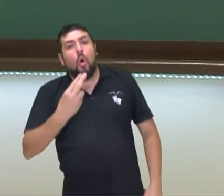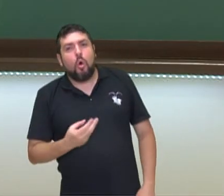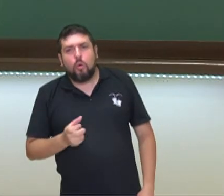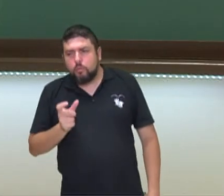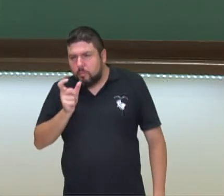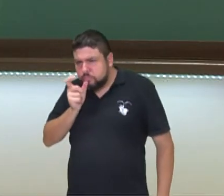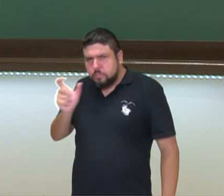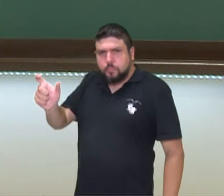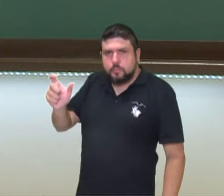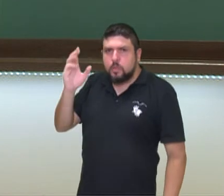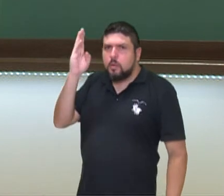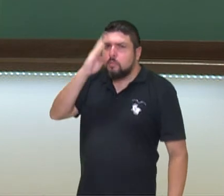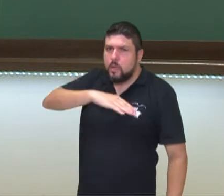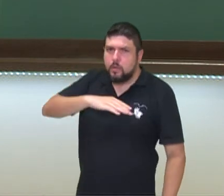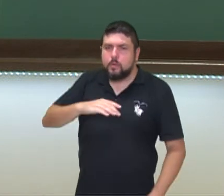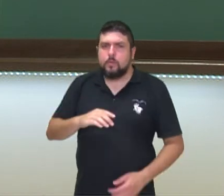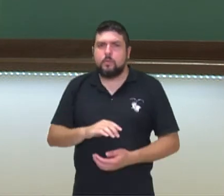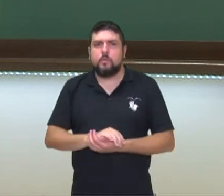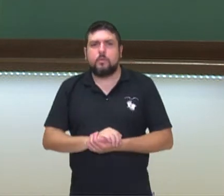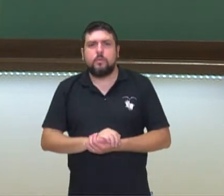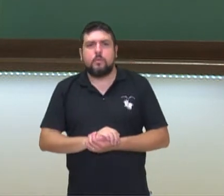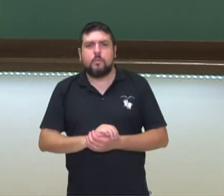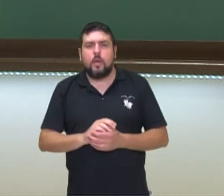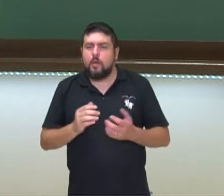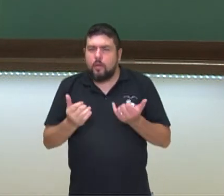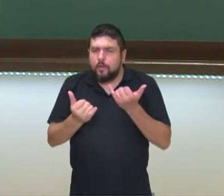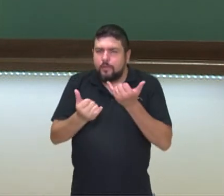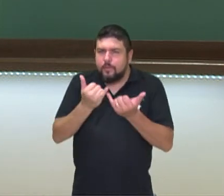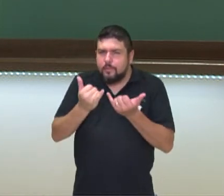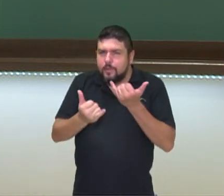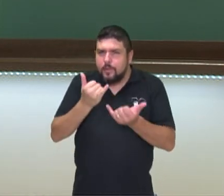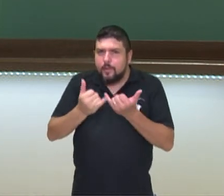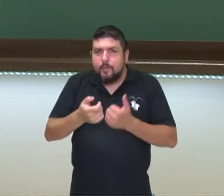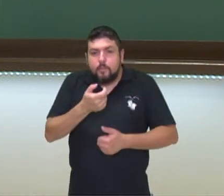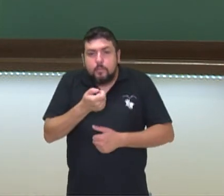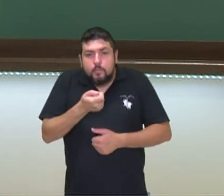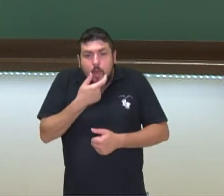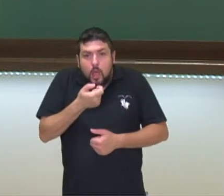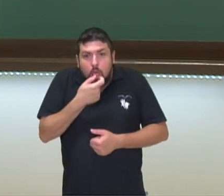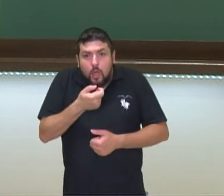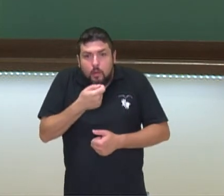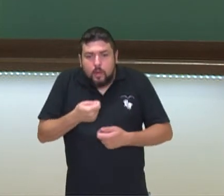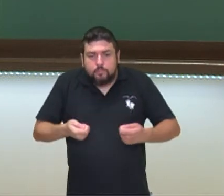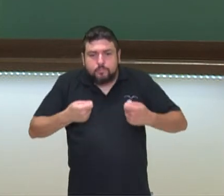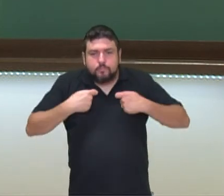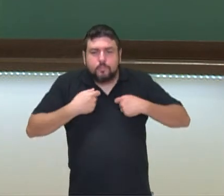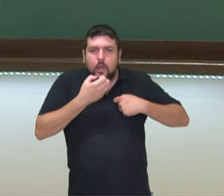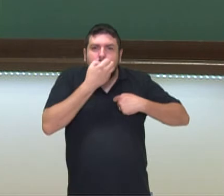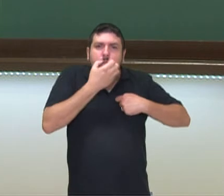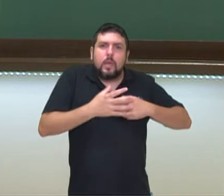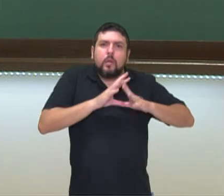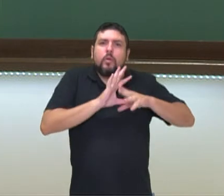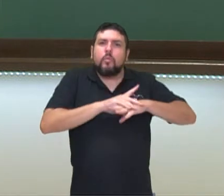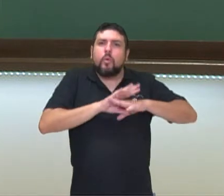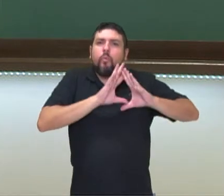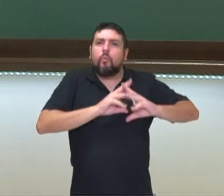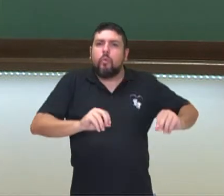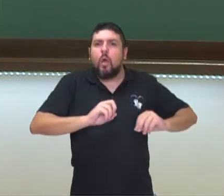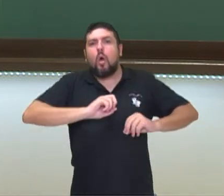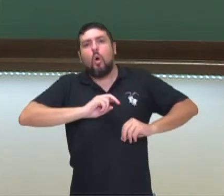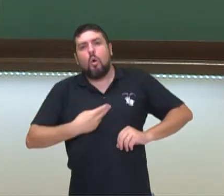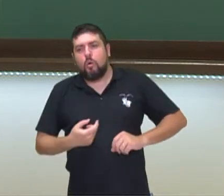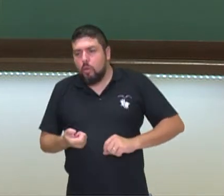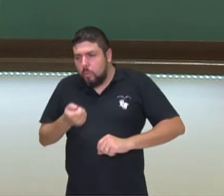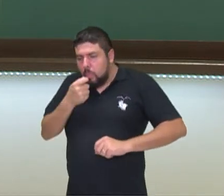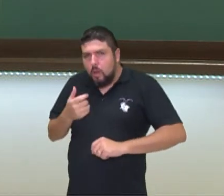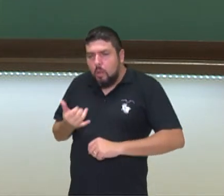usa aquela palavra, ela pode ser usada para o bem ou para o mal. Mas tudo isso faz parte de um diálogo, portanto,